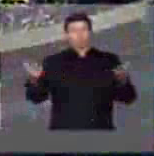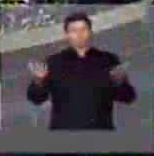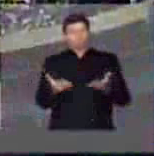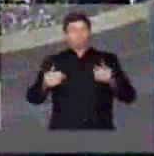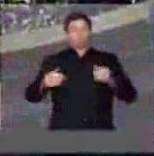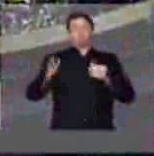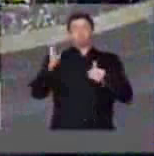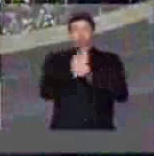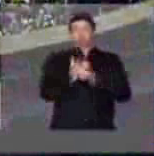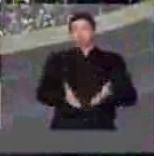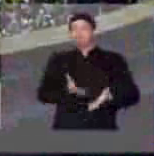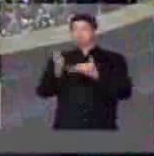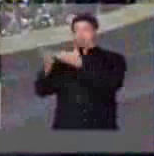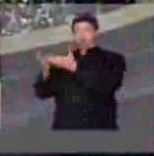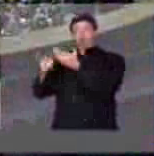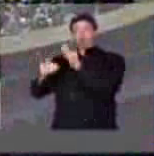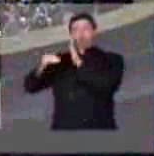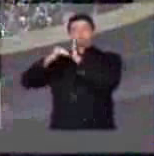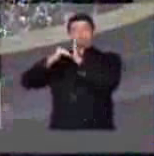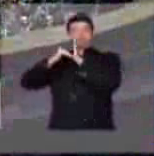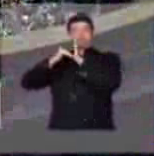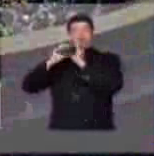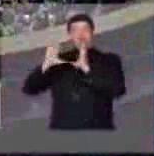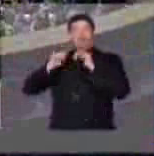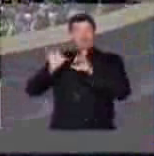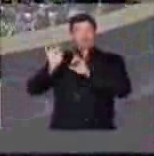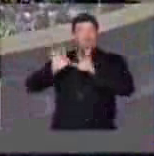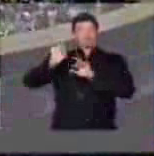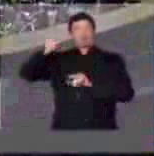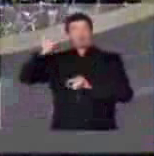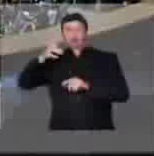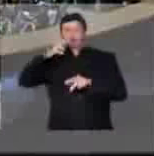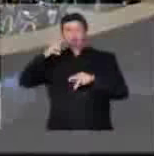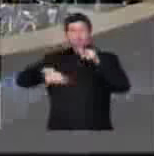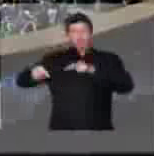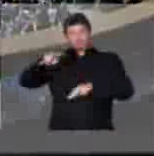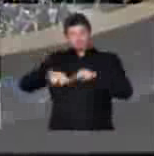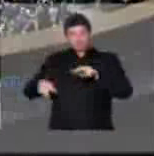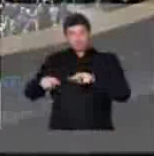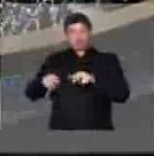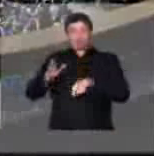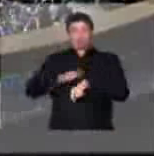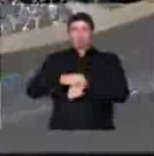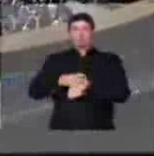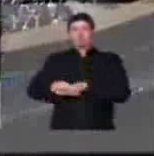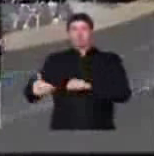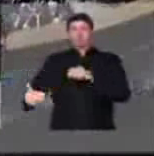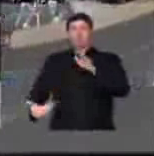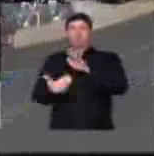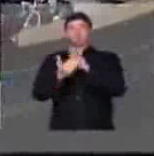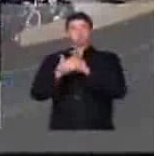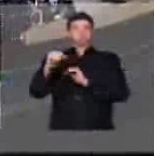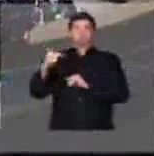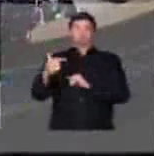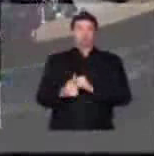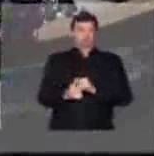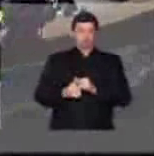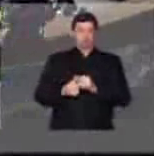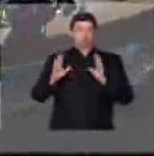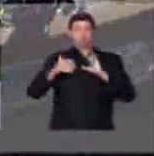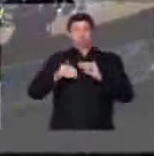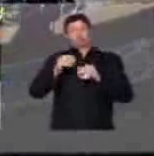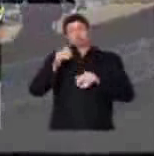Agora, o processo vai ao Senado Federal. O Senado tem uma comissão especial para analisar a denúncia. Não há prazo definido em lei para que essa instalação